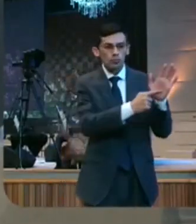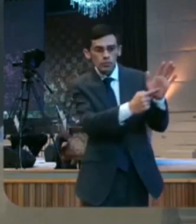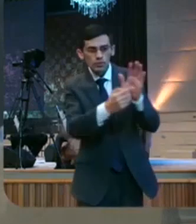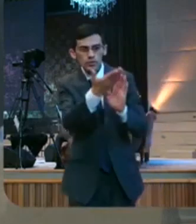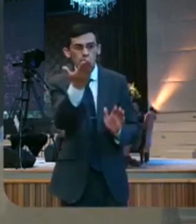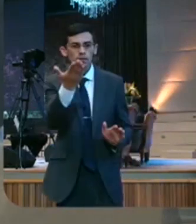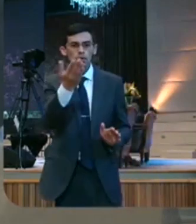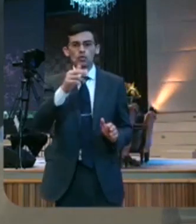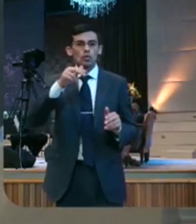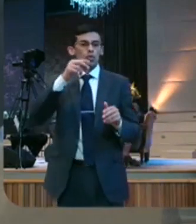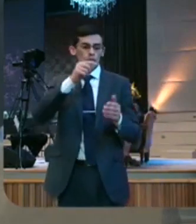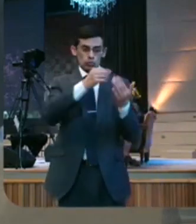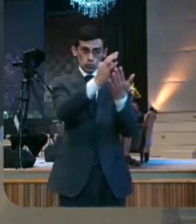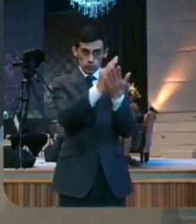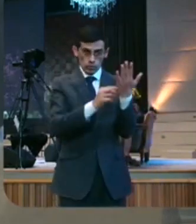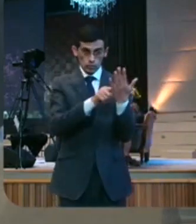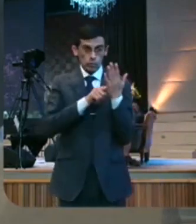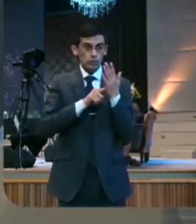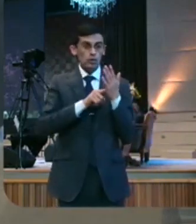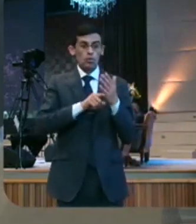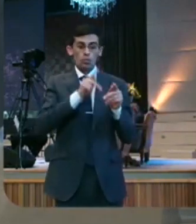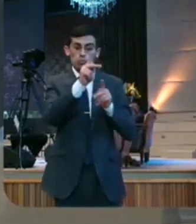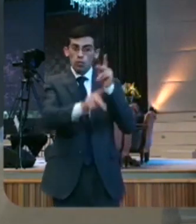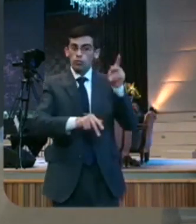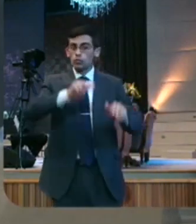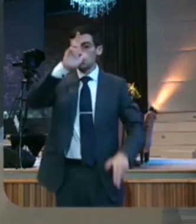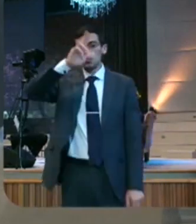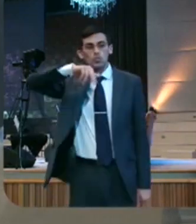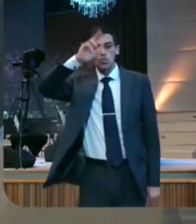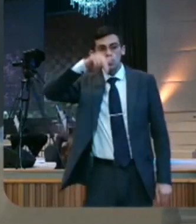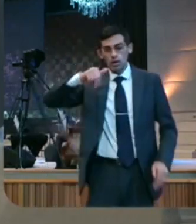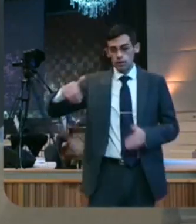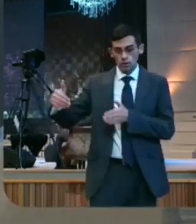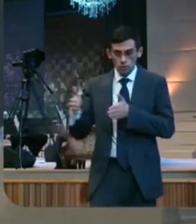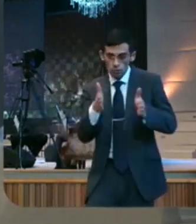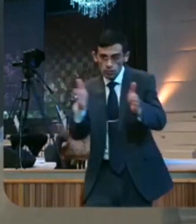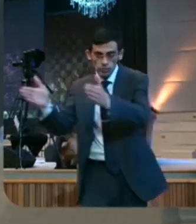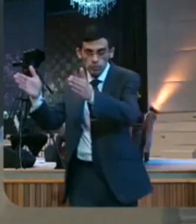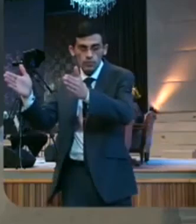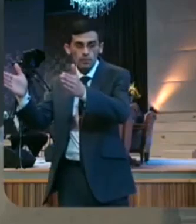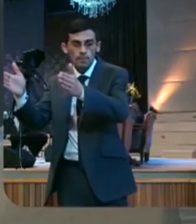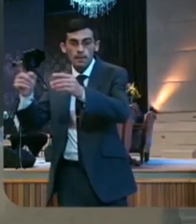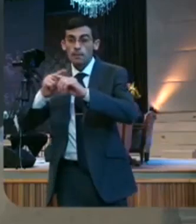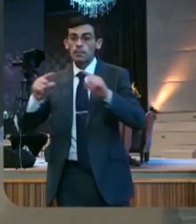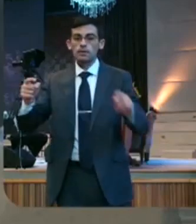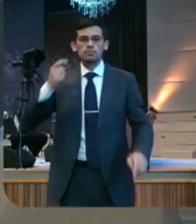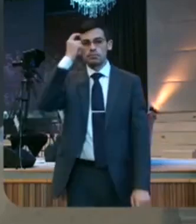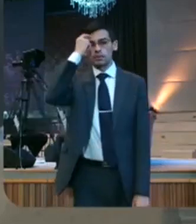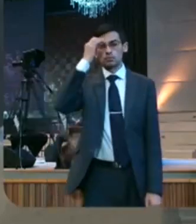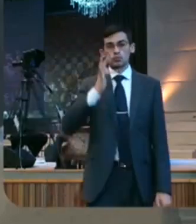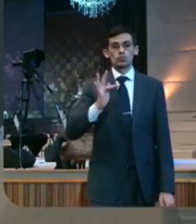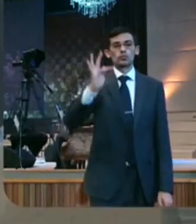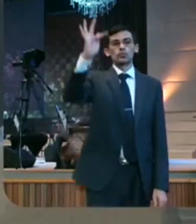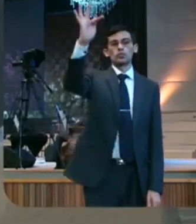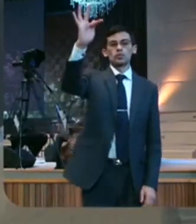passaram por esse caminho. E quando a gente pensa em futuro, ninguém passou pelo caminho do futuro.